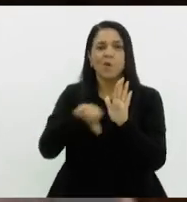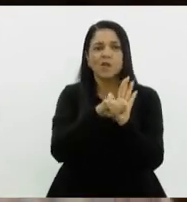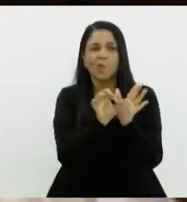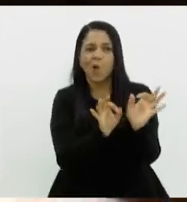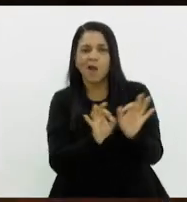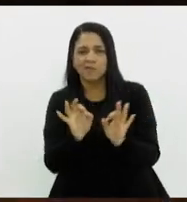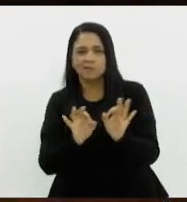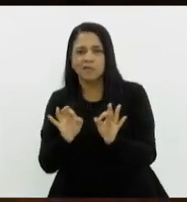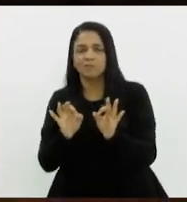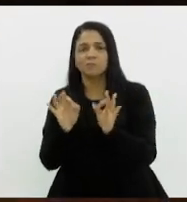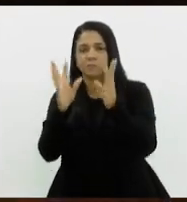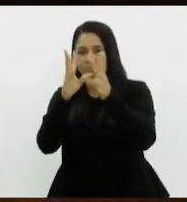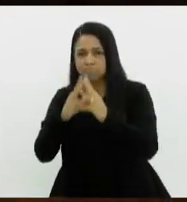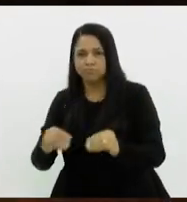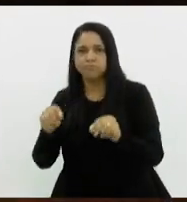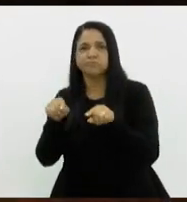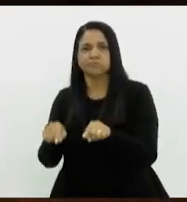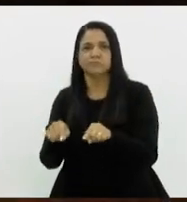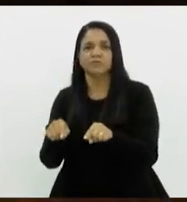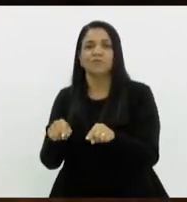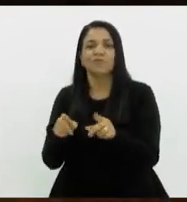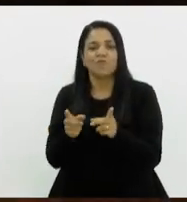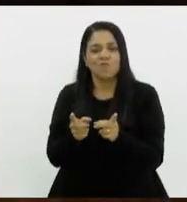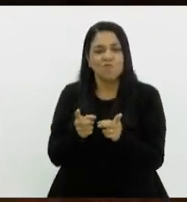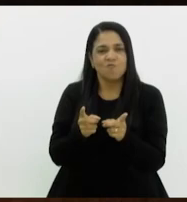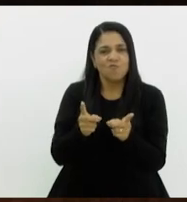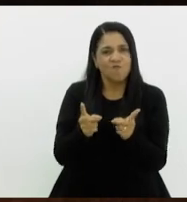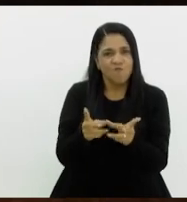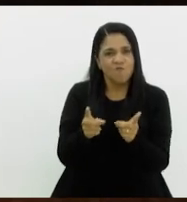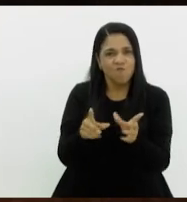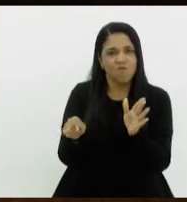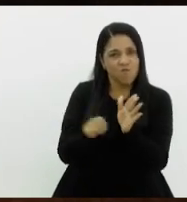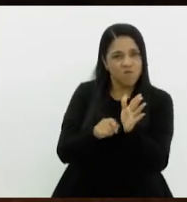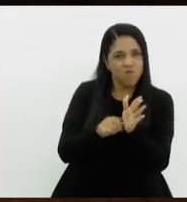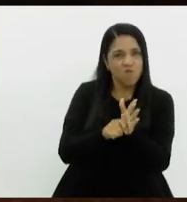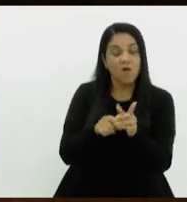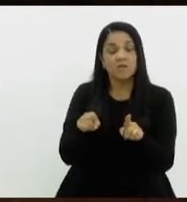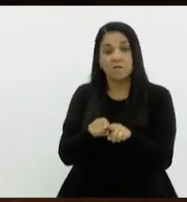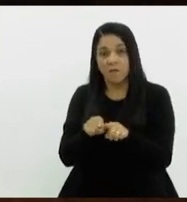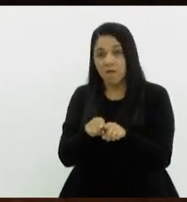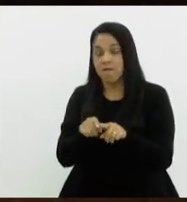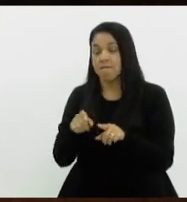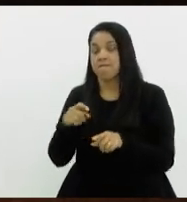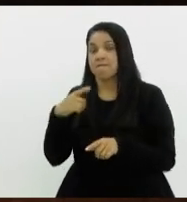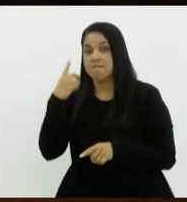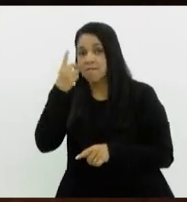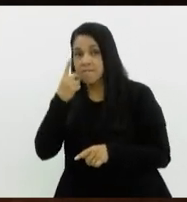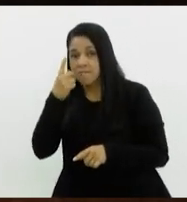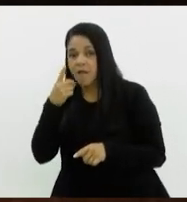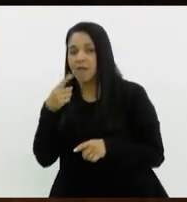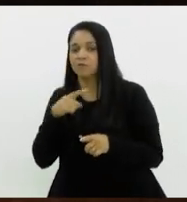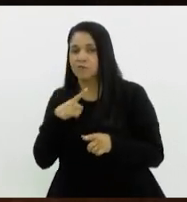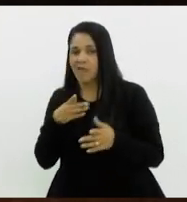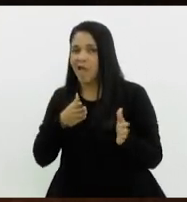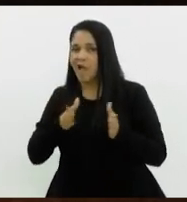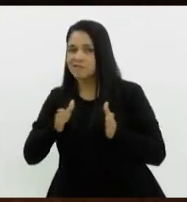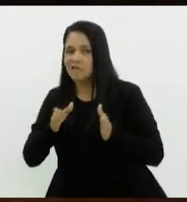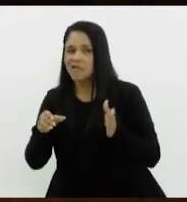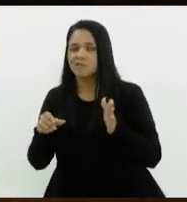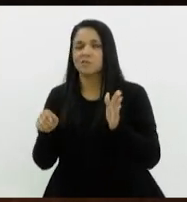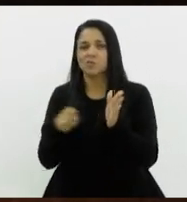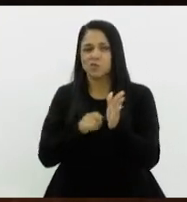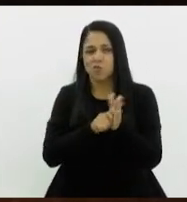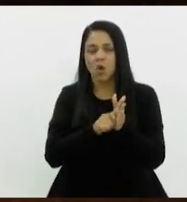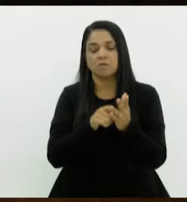e desmistificar aquele Zé Droguinha, inclusive parlamentar, que em algum momento tem acesso à droga, tem as mãos sujas